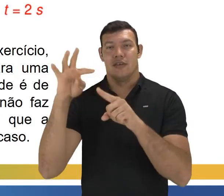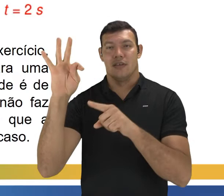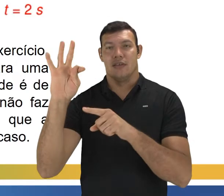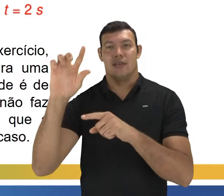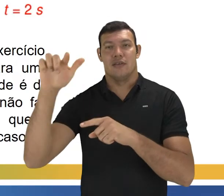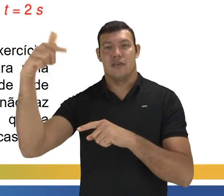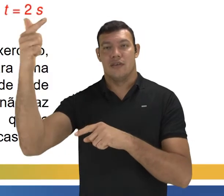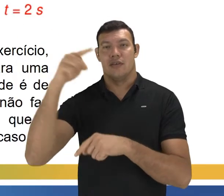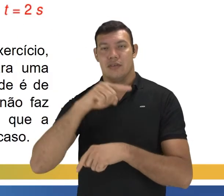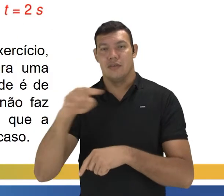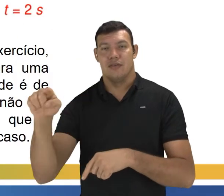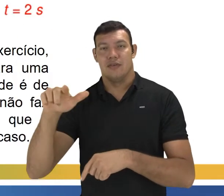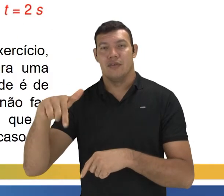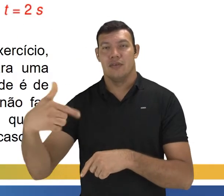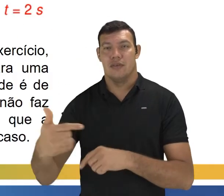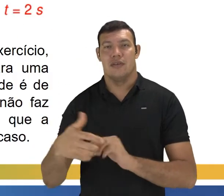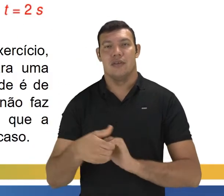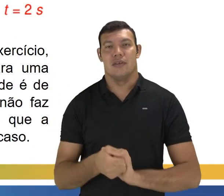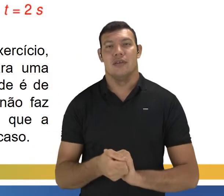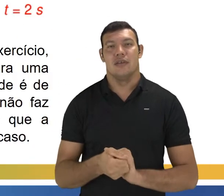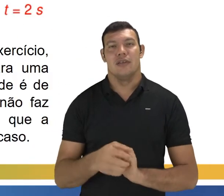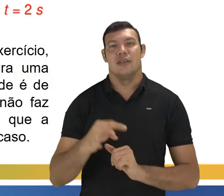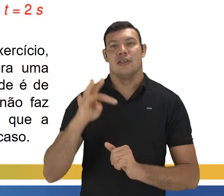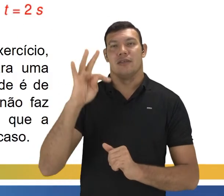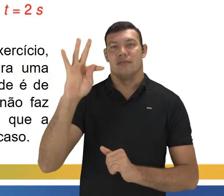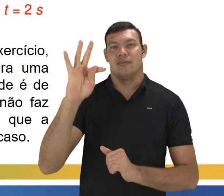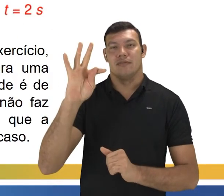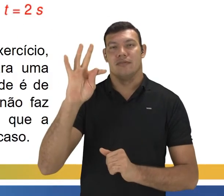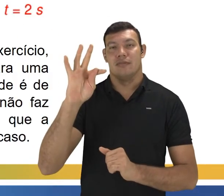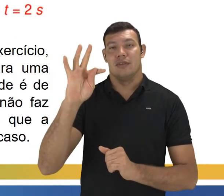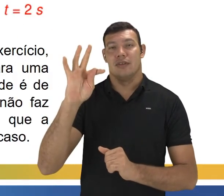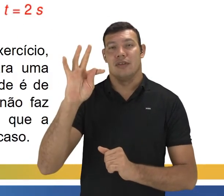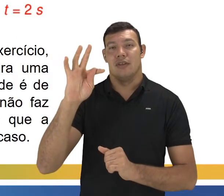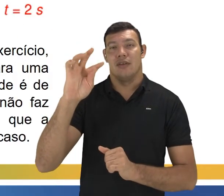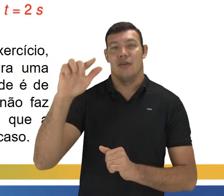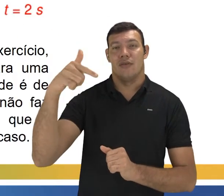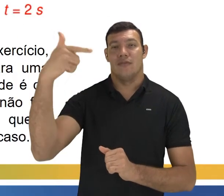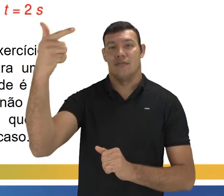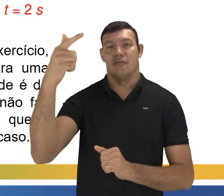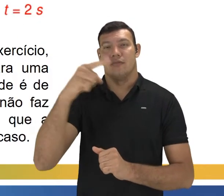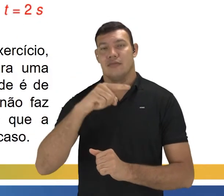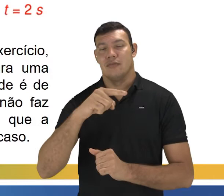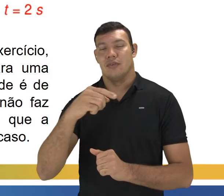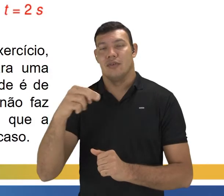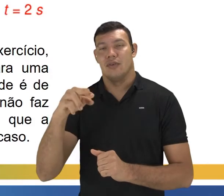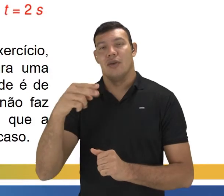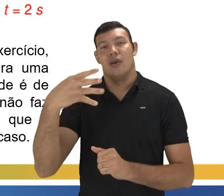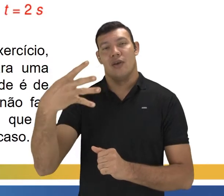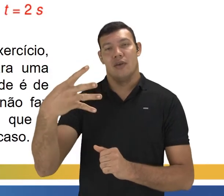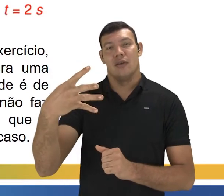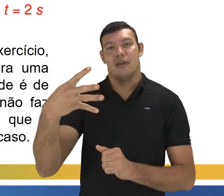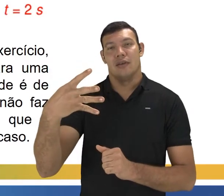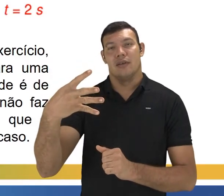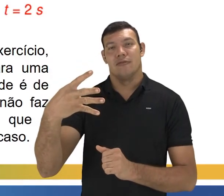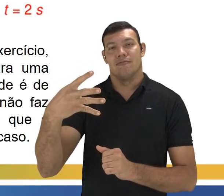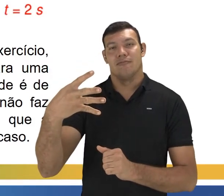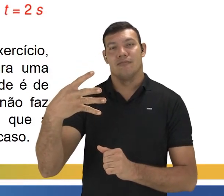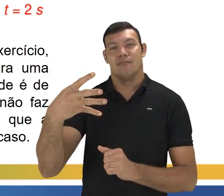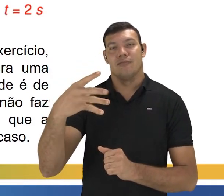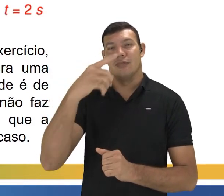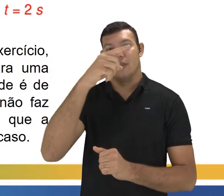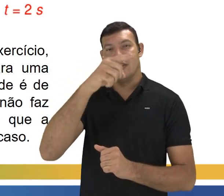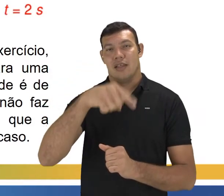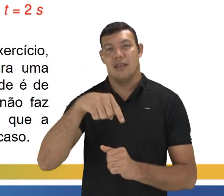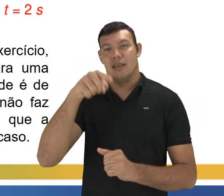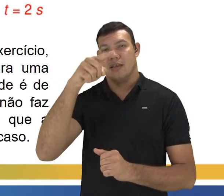hotel quadrado então até o quadrado vai ser 2 vezes 20 sobre 10 pi ao quadrado = 4 eu sei que eu vou tirar a raiz